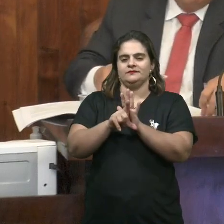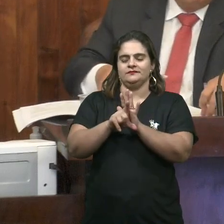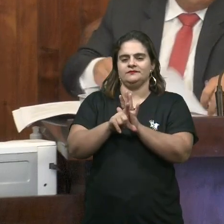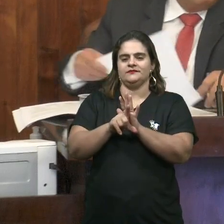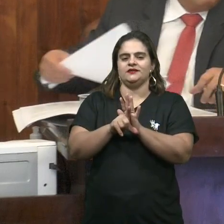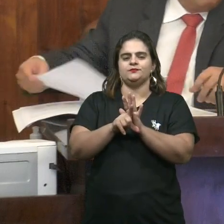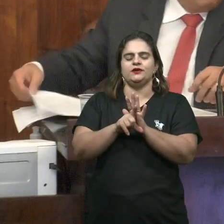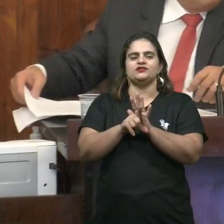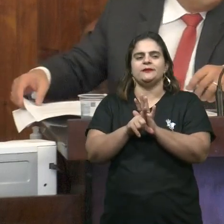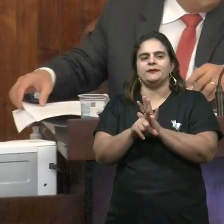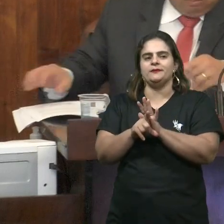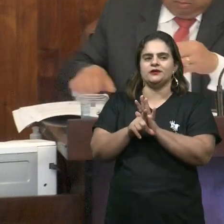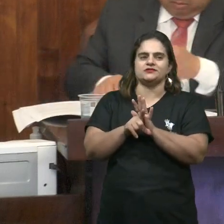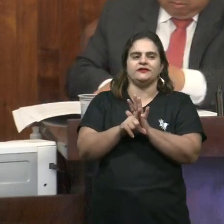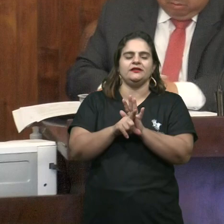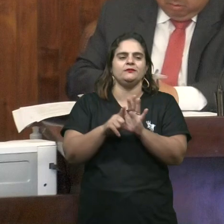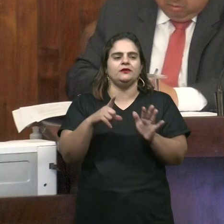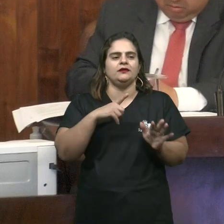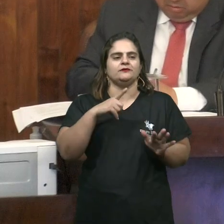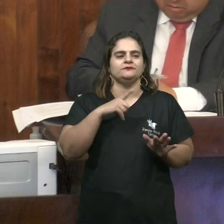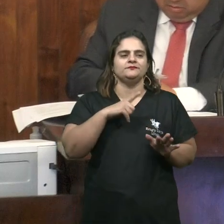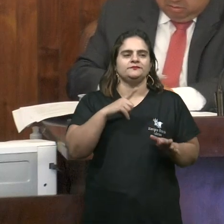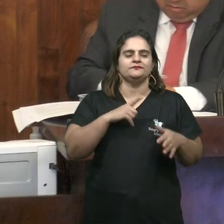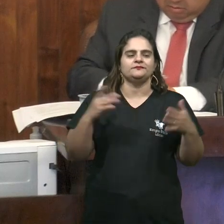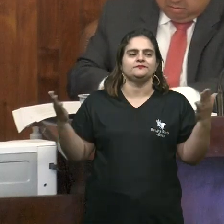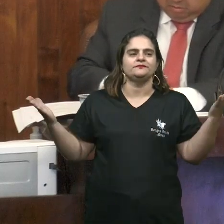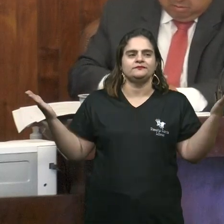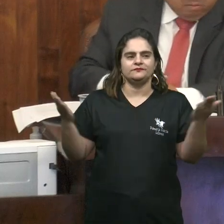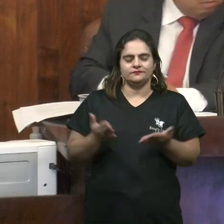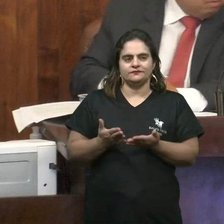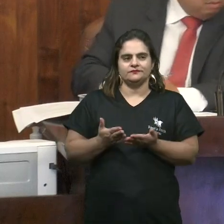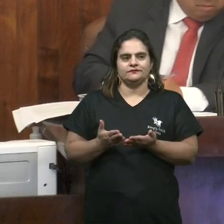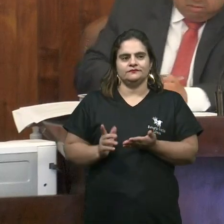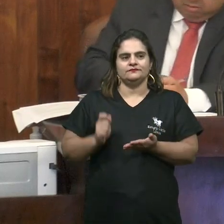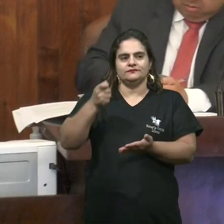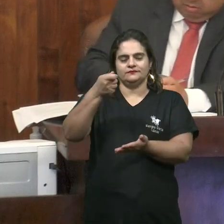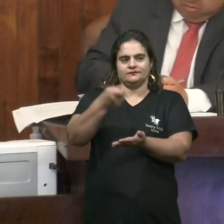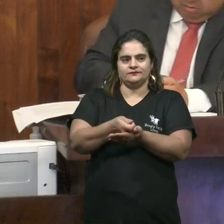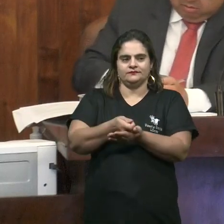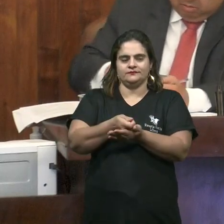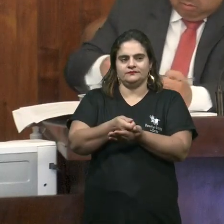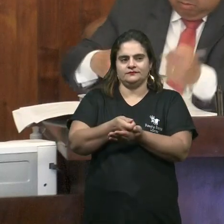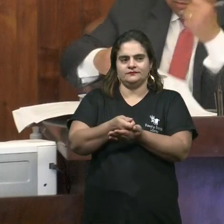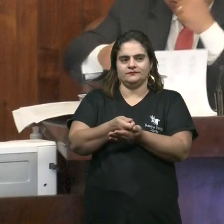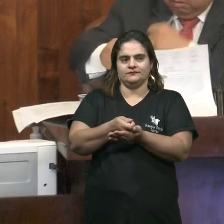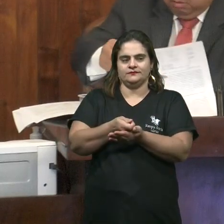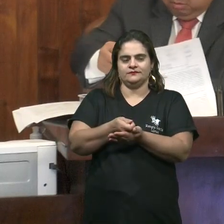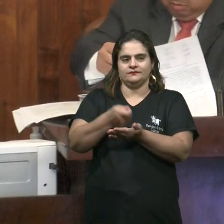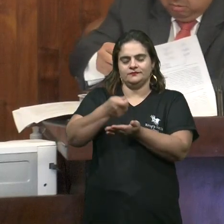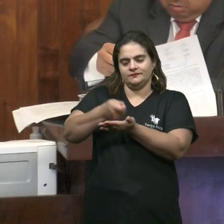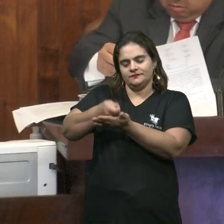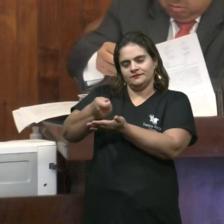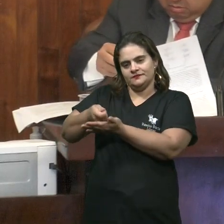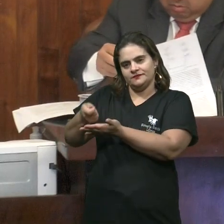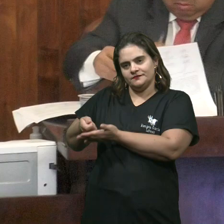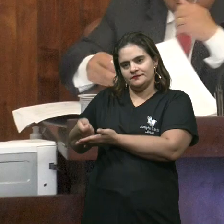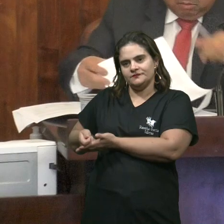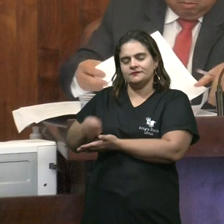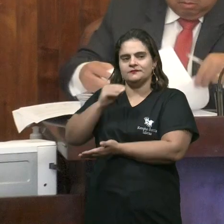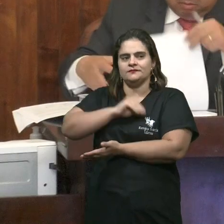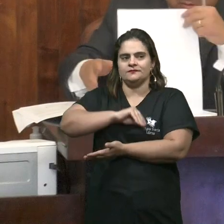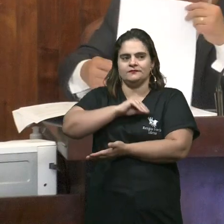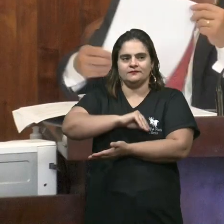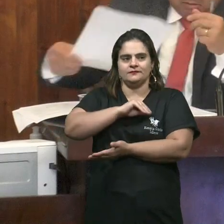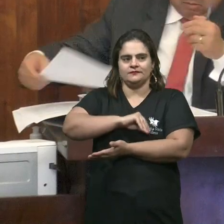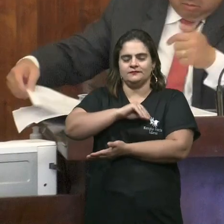inciso do parágrafo único referente à pontualidade do pagamento da renumeração dos servidores públicos municipais